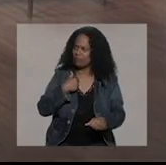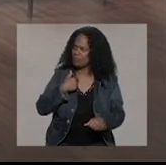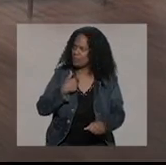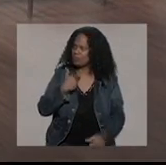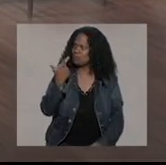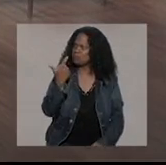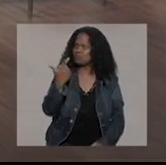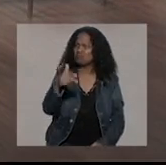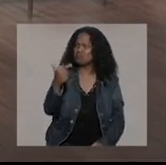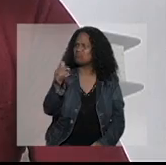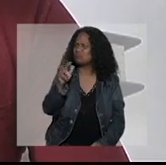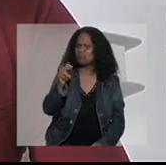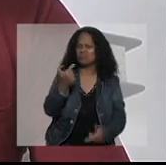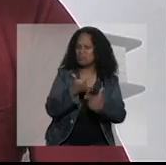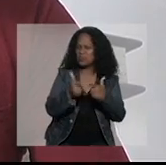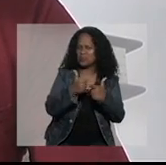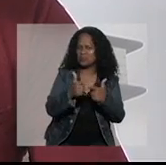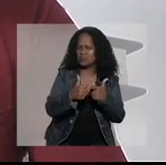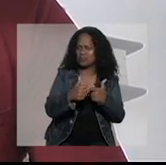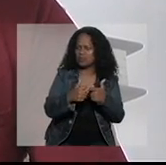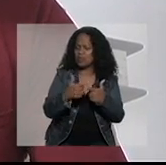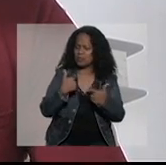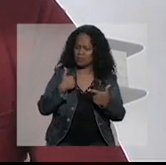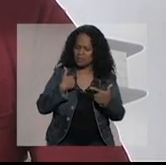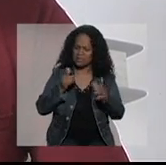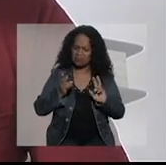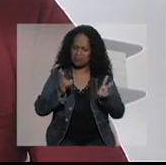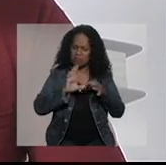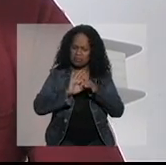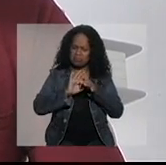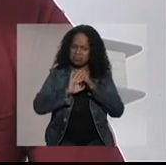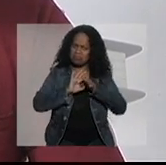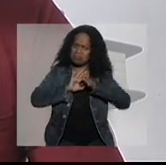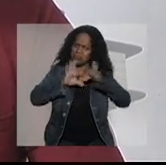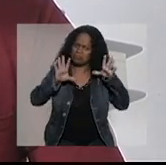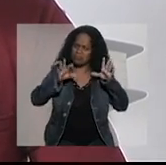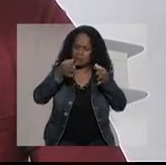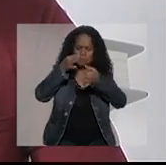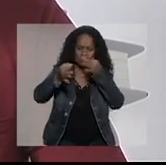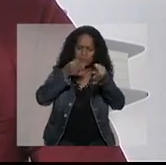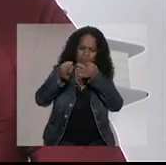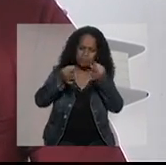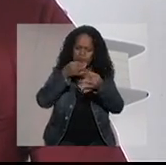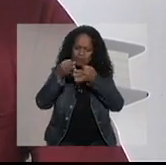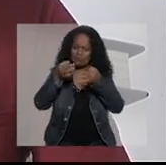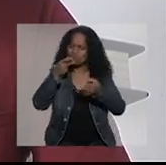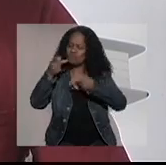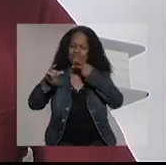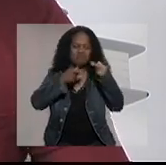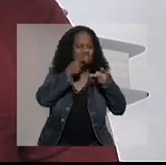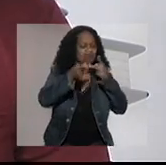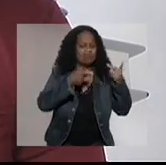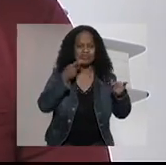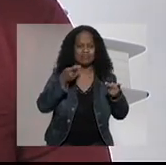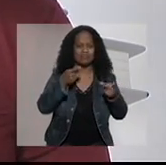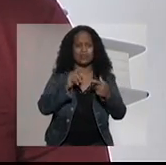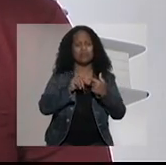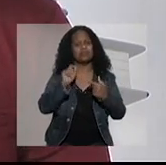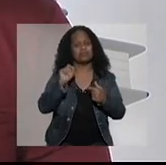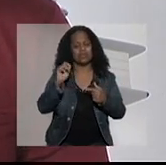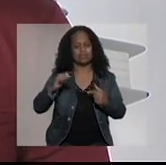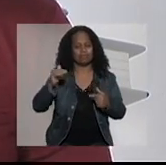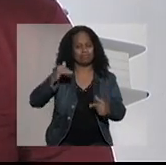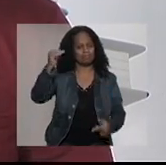eu acho que eu nunca tive esse problema, não. Eu sempre fiquei muito à vontade para me posicionar. O que